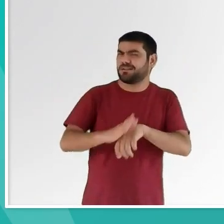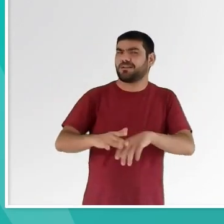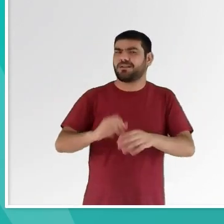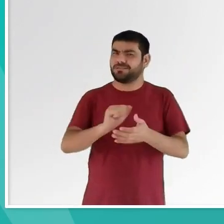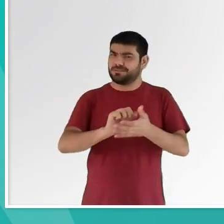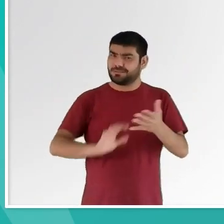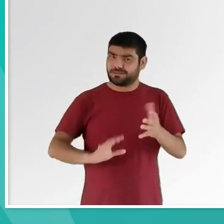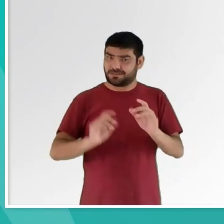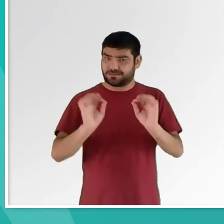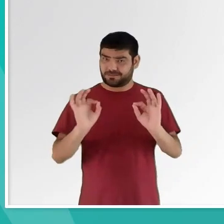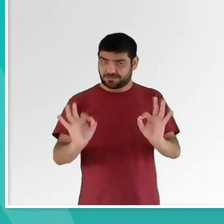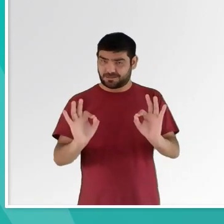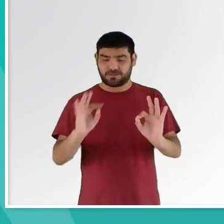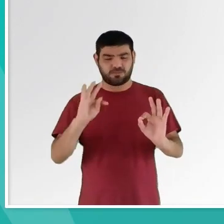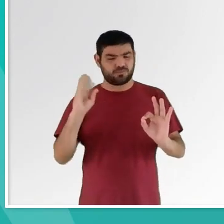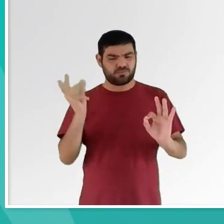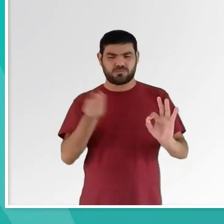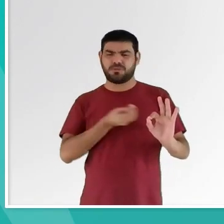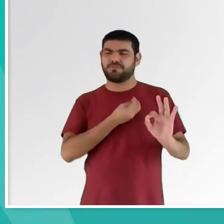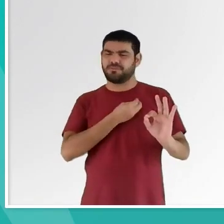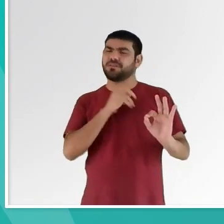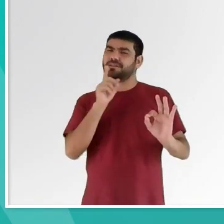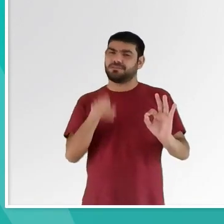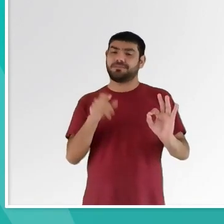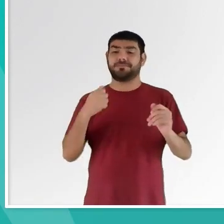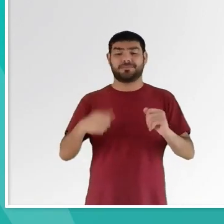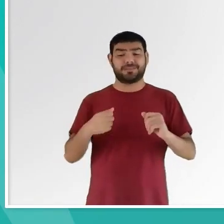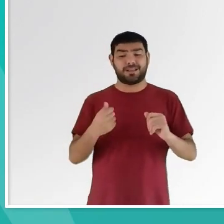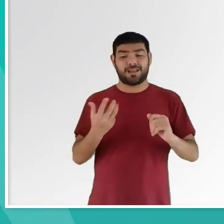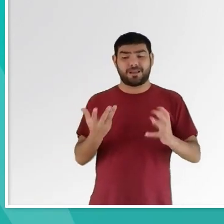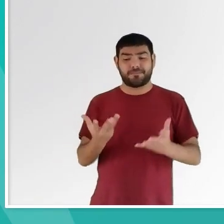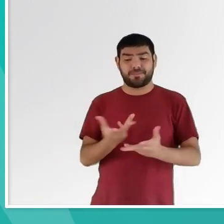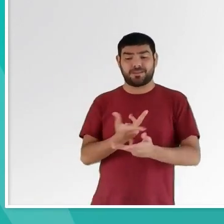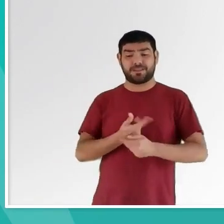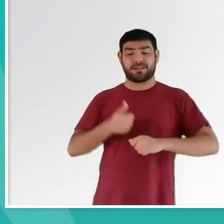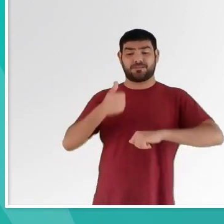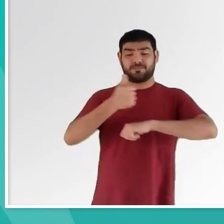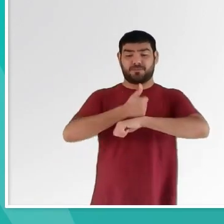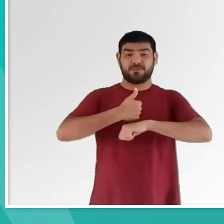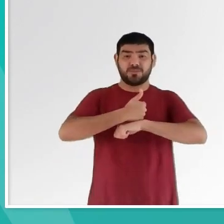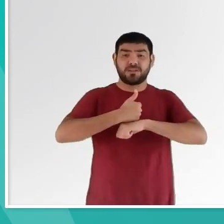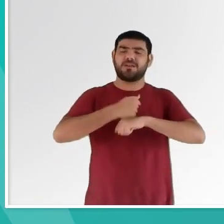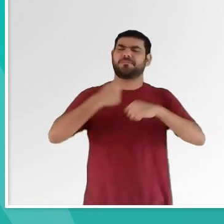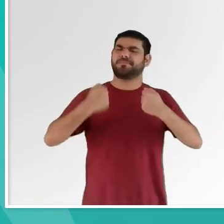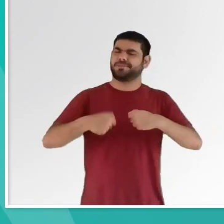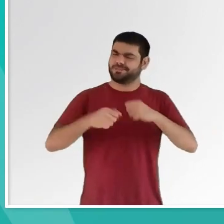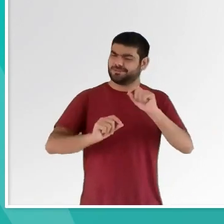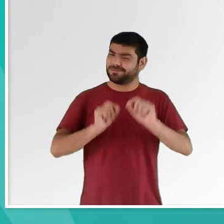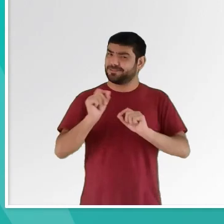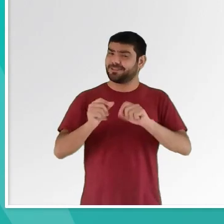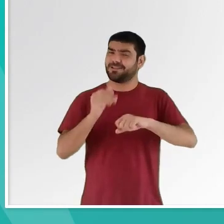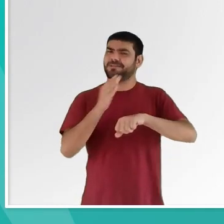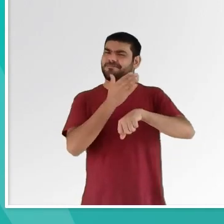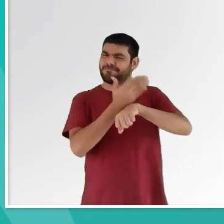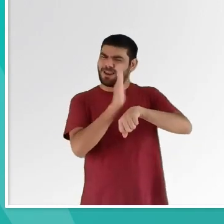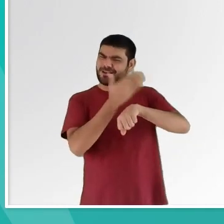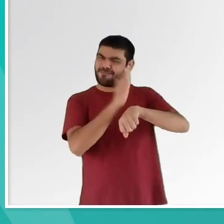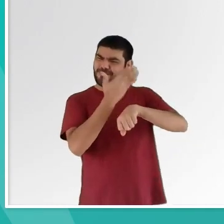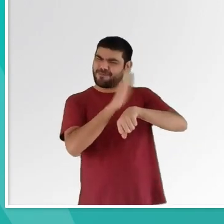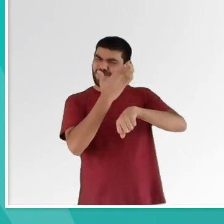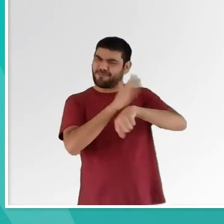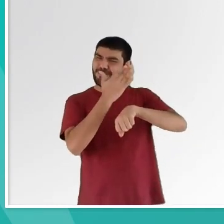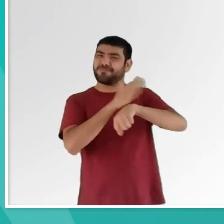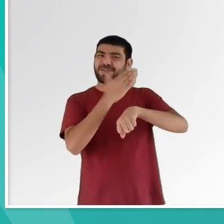vida é assim, para você ter uma habilidade, para você ser um profissional, dos melhores profissionais, você tem que exercitar,